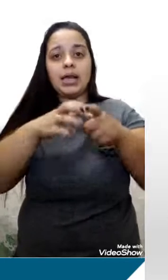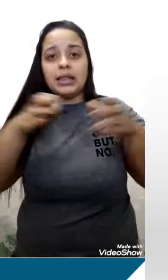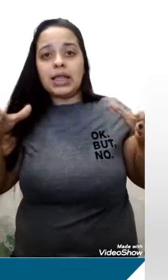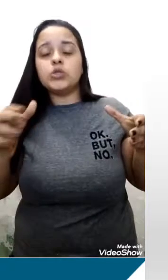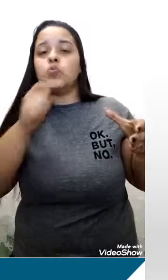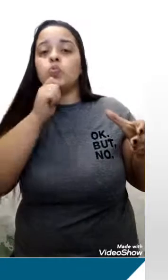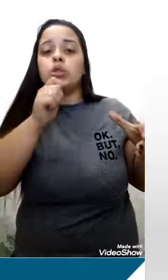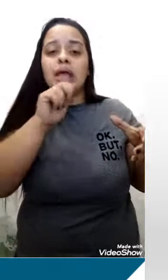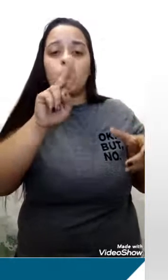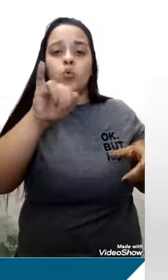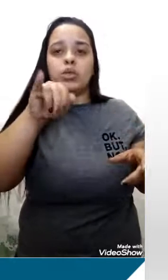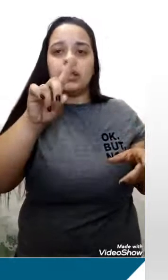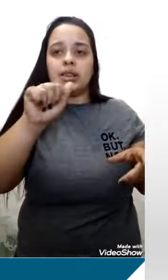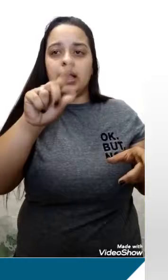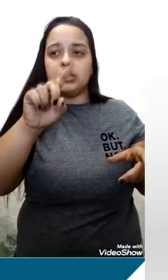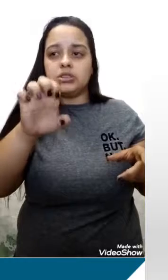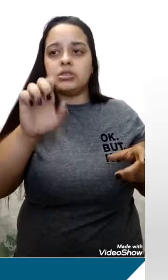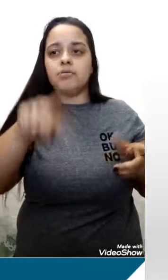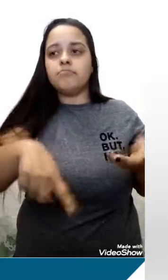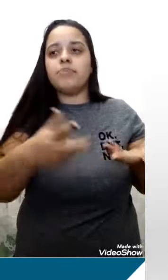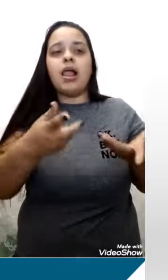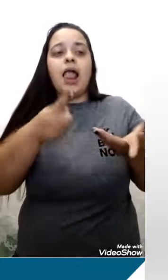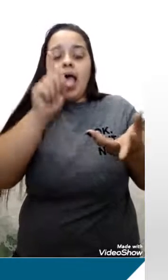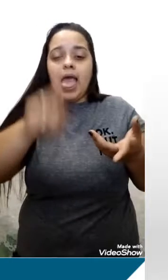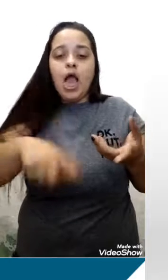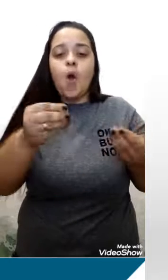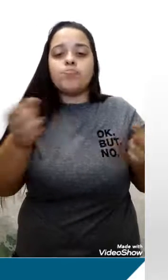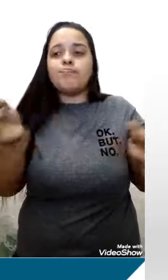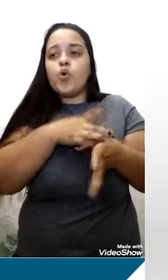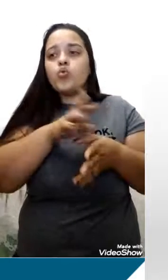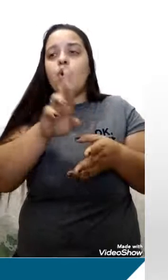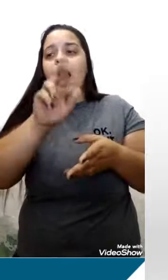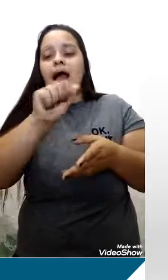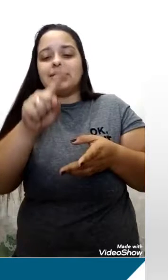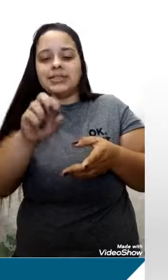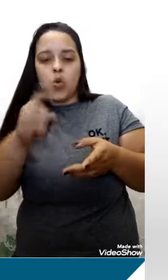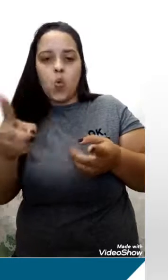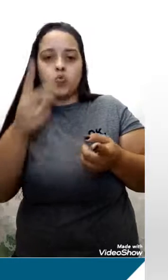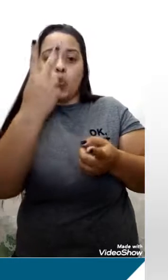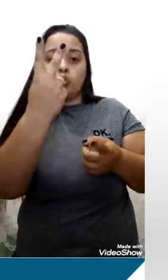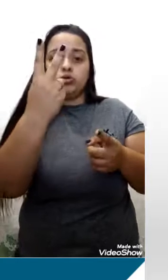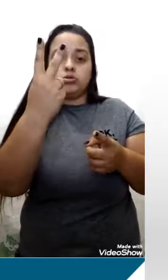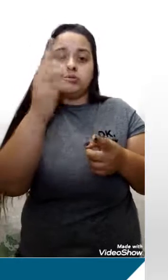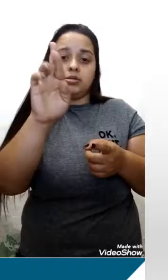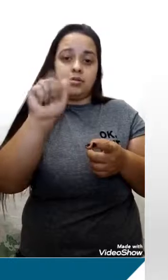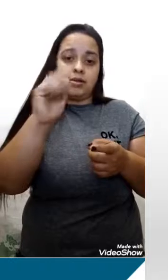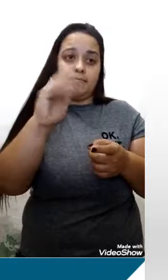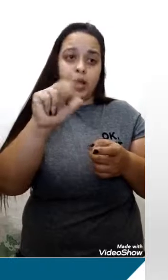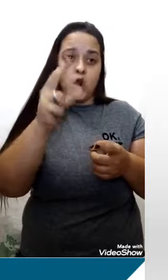não tem unidade, ou seja, é uma grandeza adimensional, pois ela é definida da razão entre dois trabalhos.